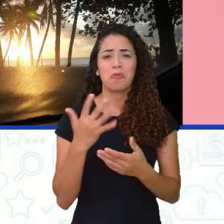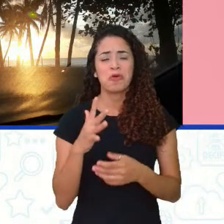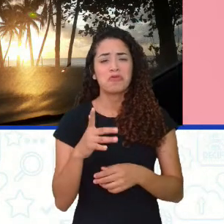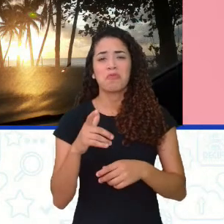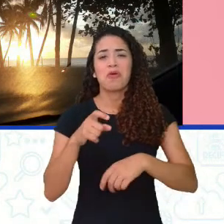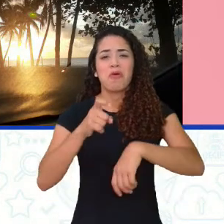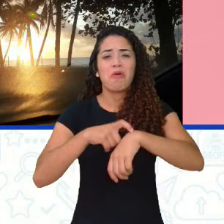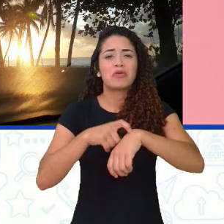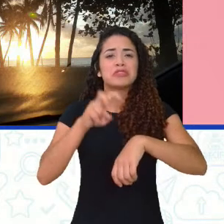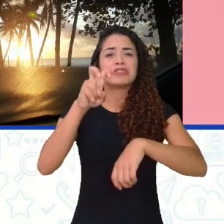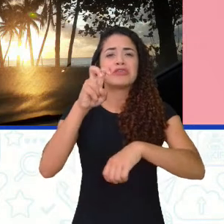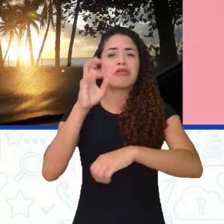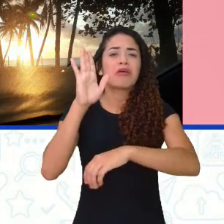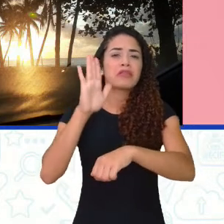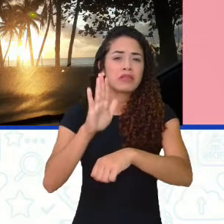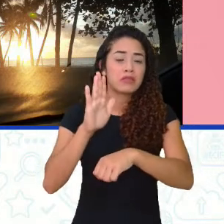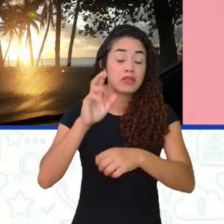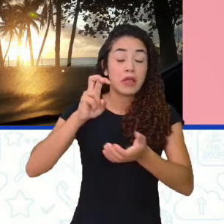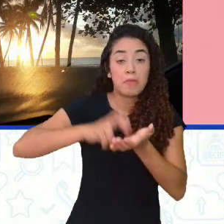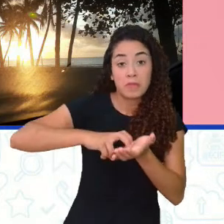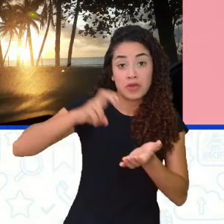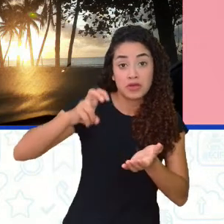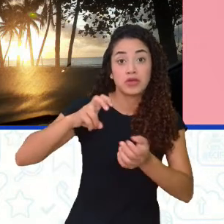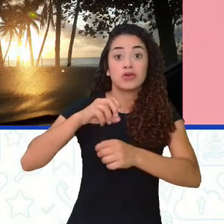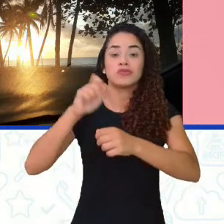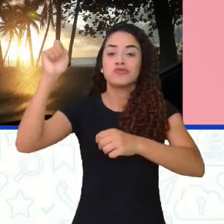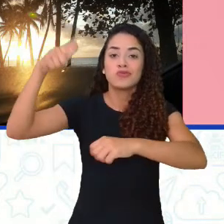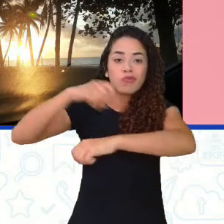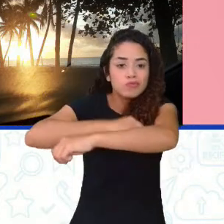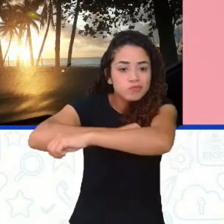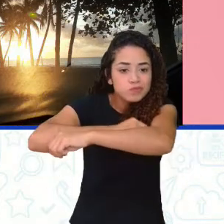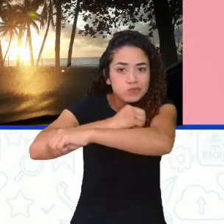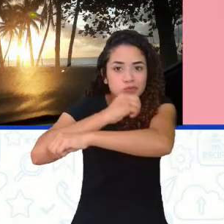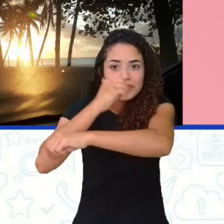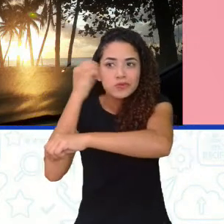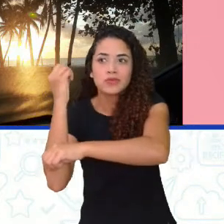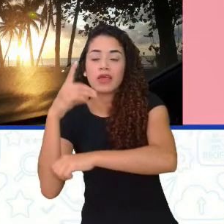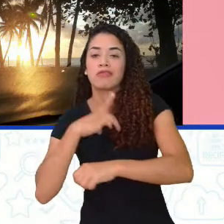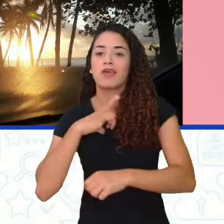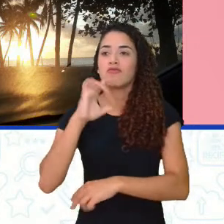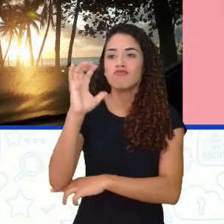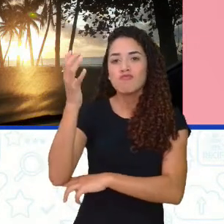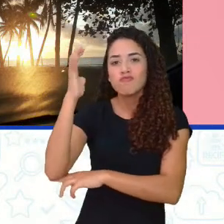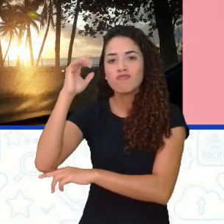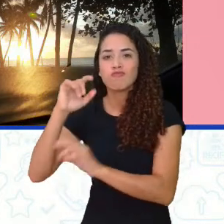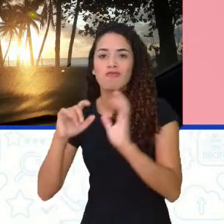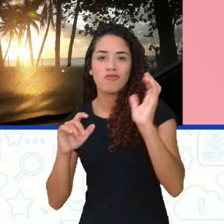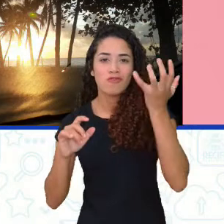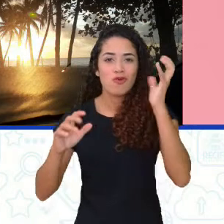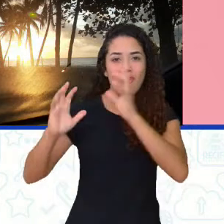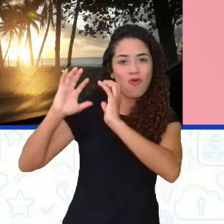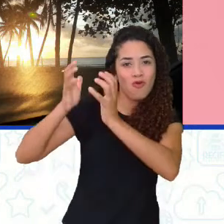O sol estava nascendo, né? E aí tem alguns coqueiros, tem aí também um quiosque,